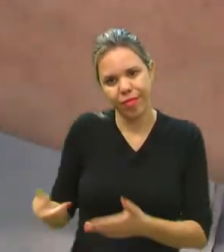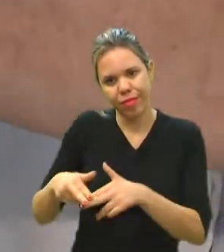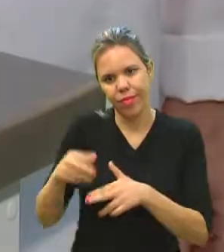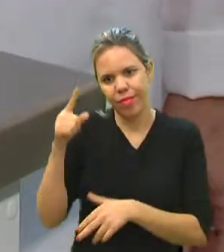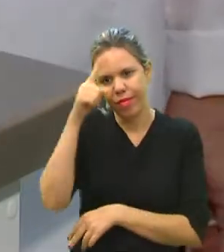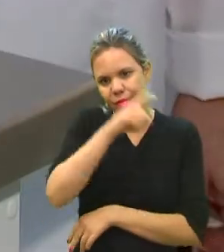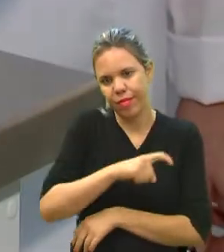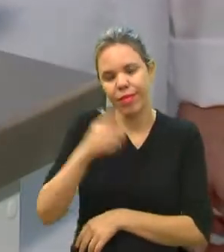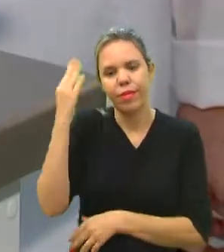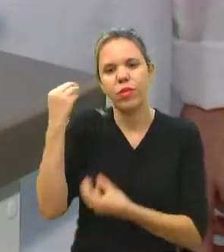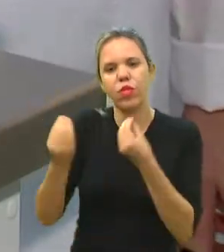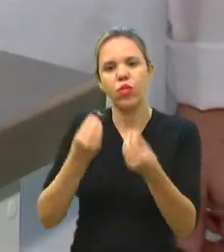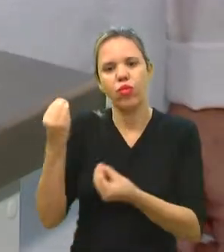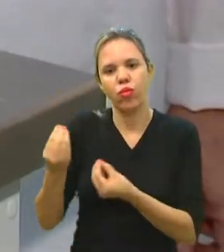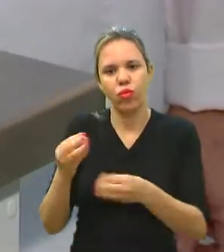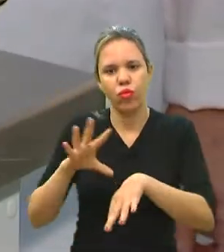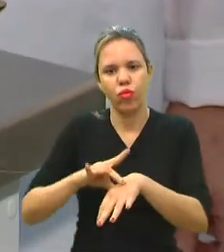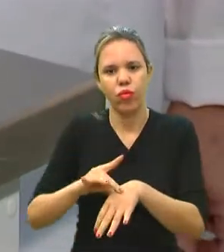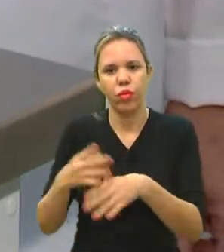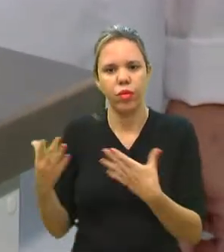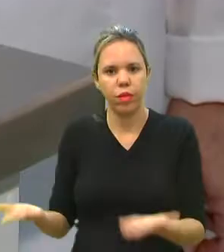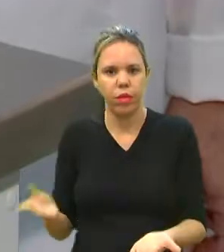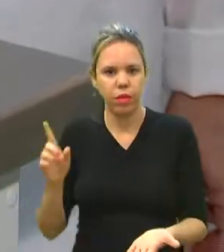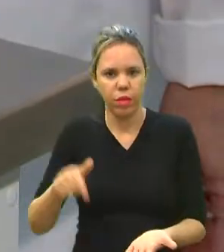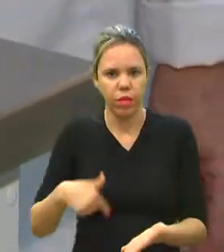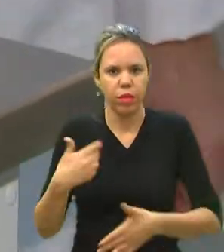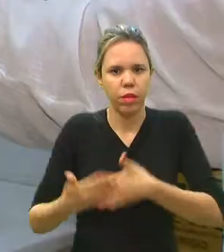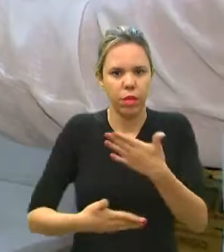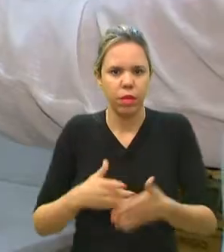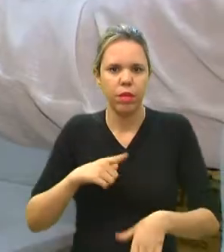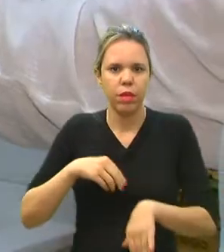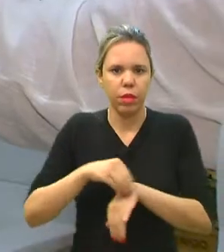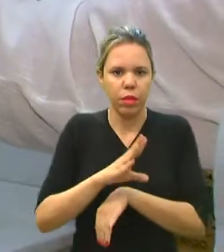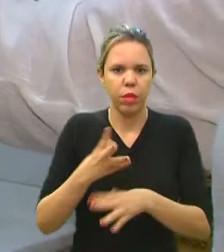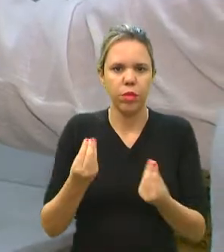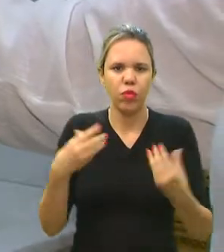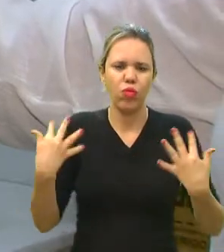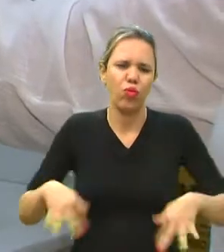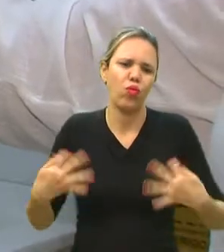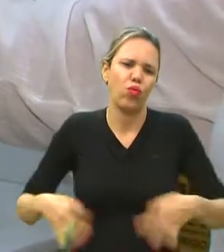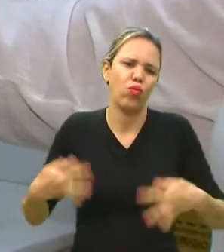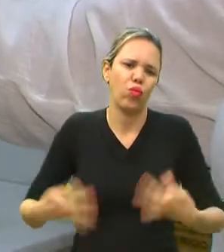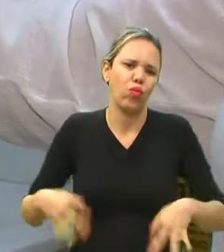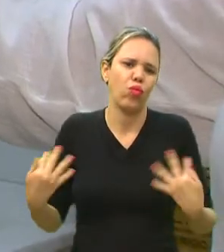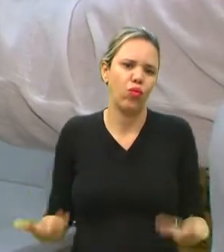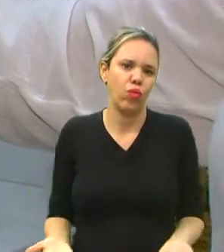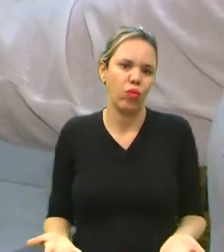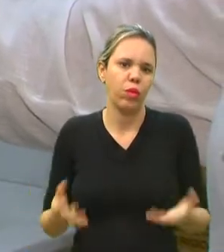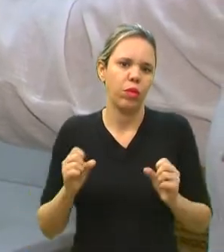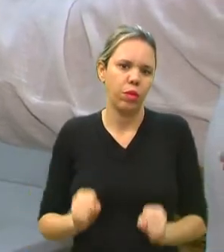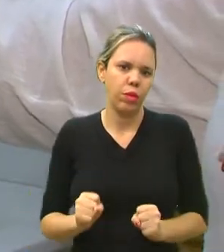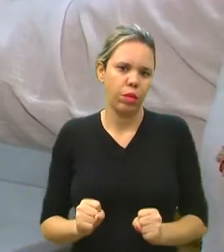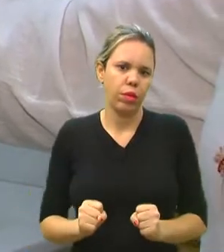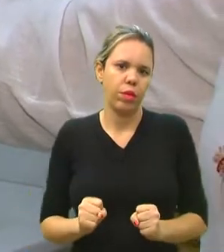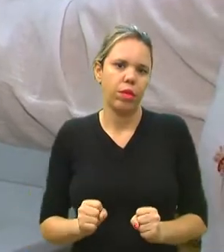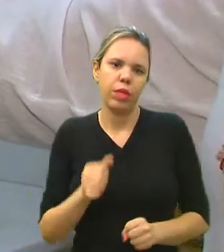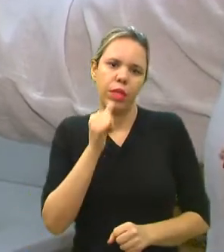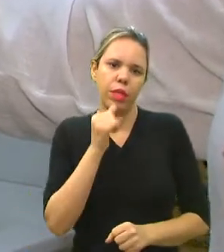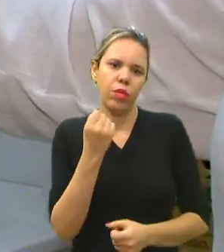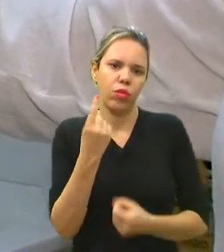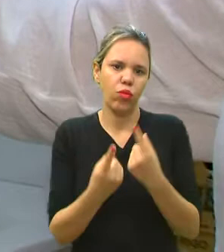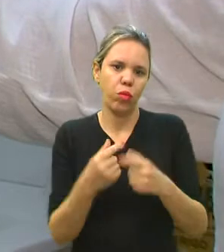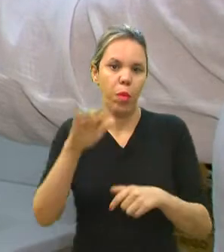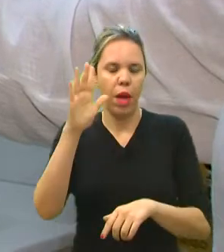dor. Por isso, fica difícil saber quando estão doentes. É um processo que traz muita dor. Então, assim, ele